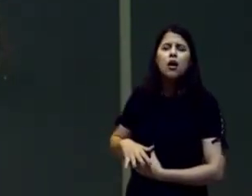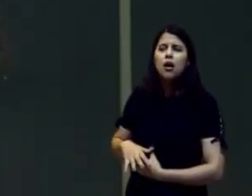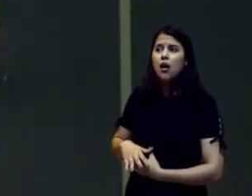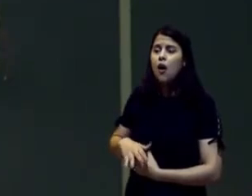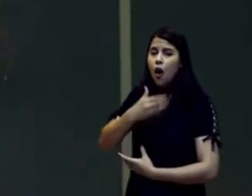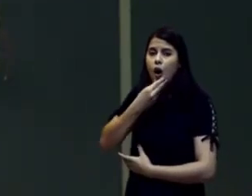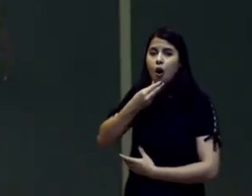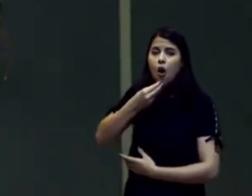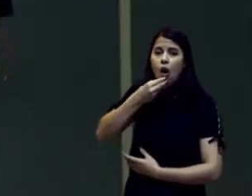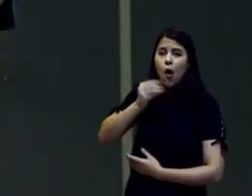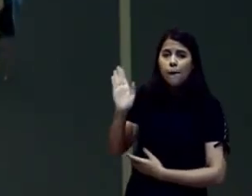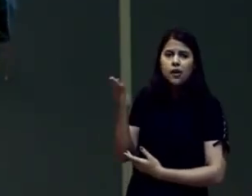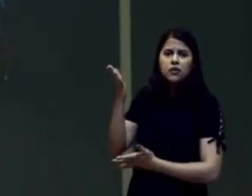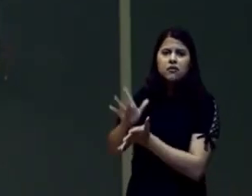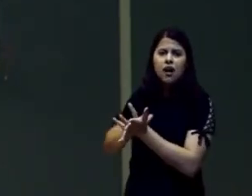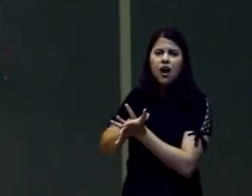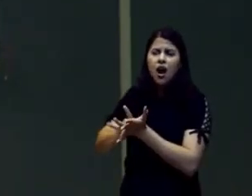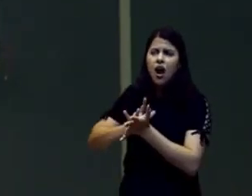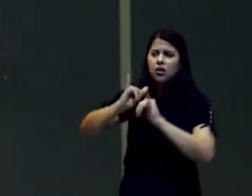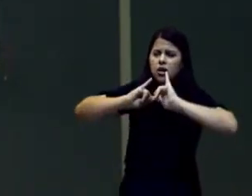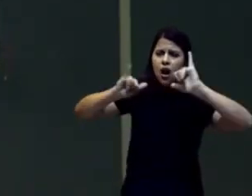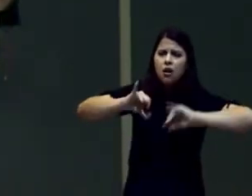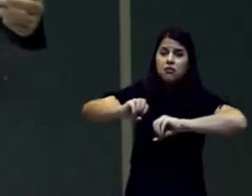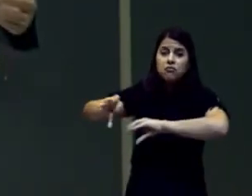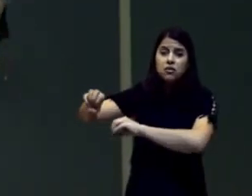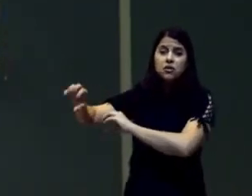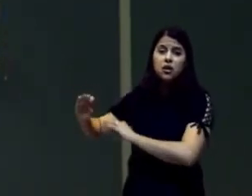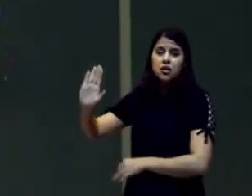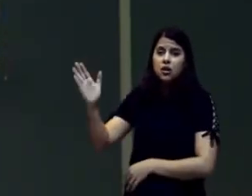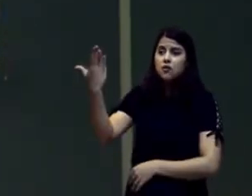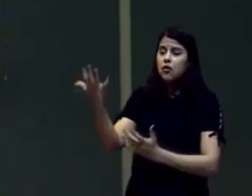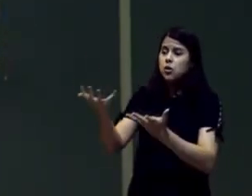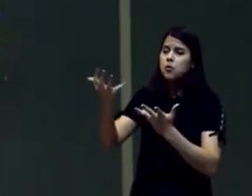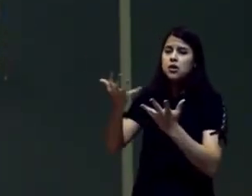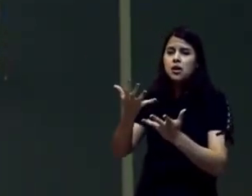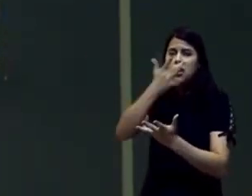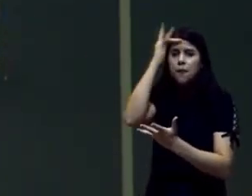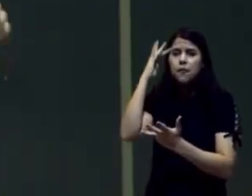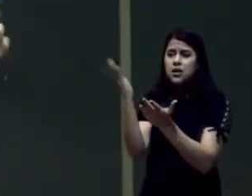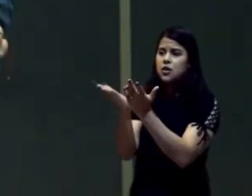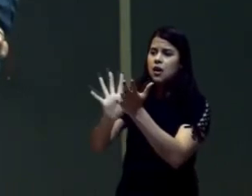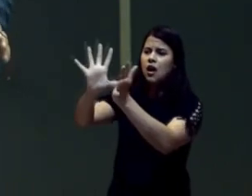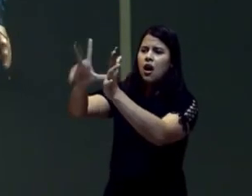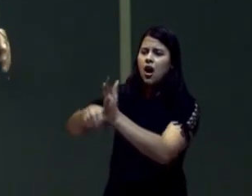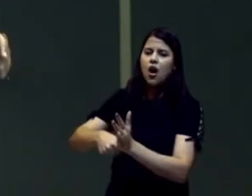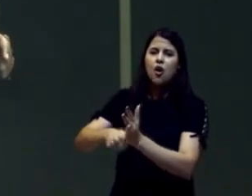homens falando coisas pervertidas para arrastar os discípulos atrás de si.